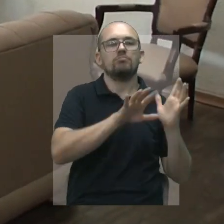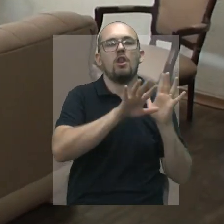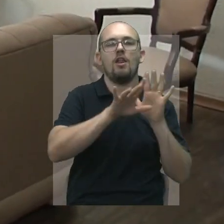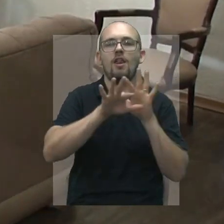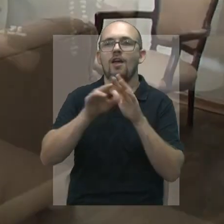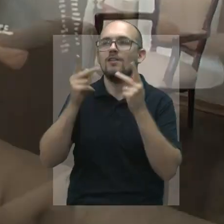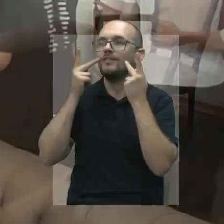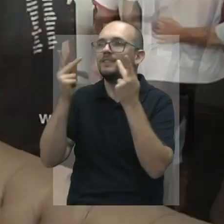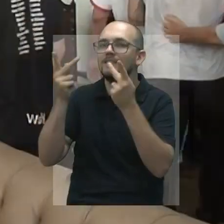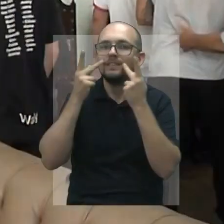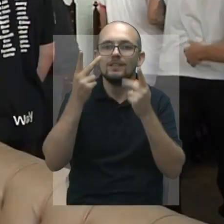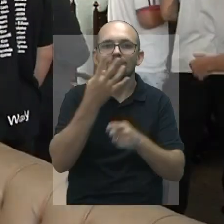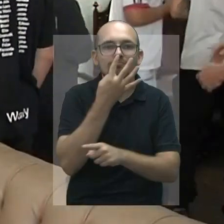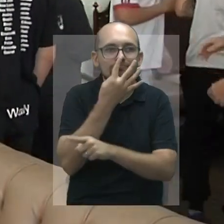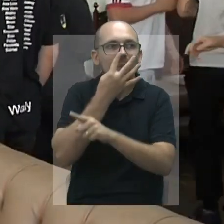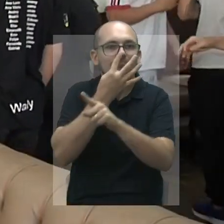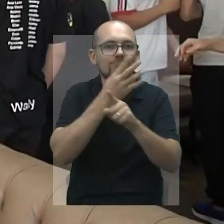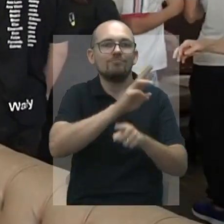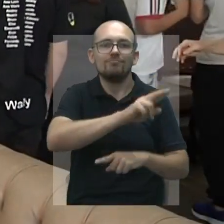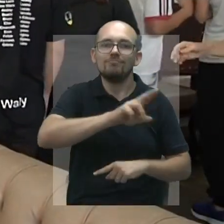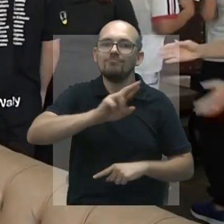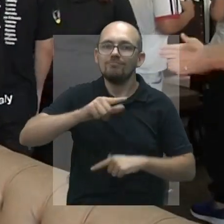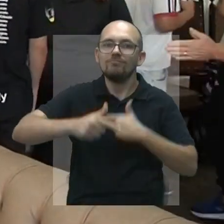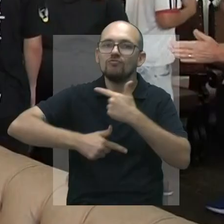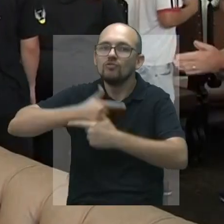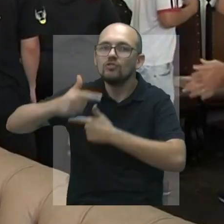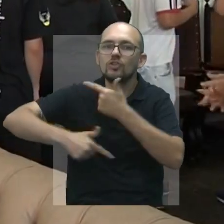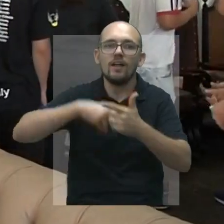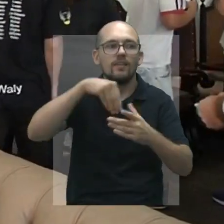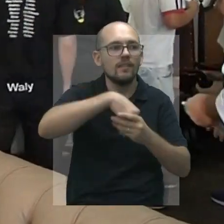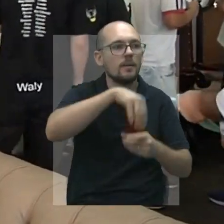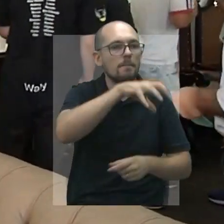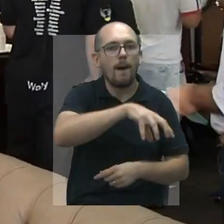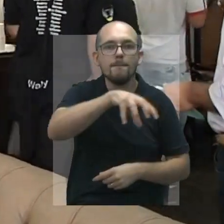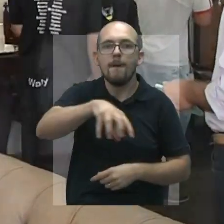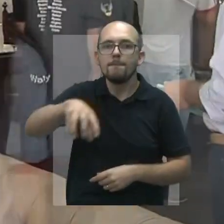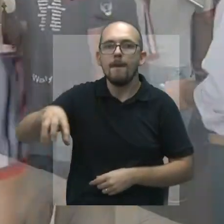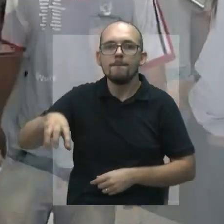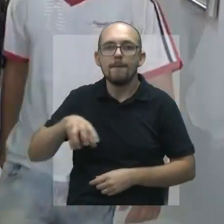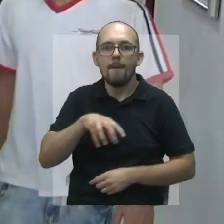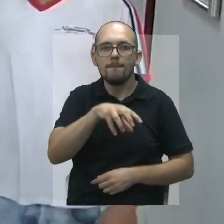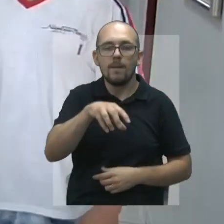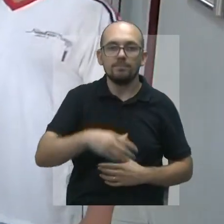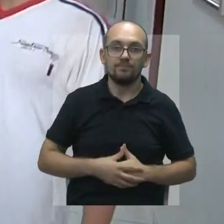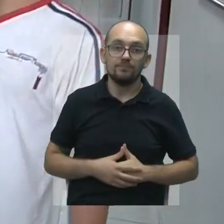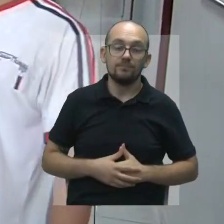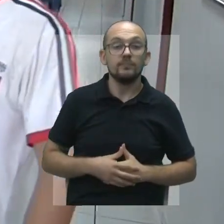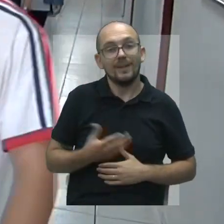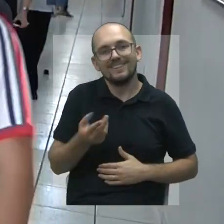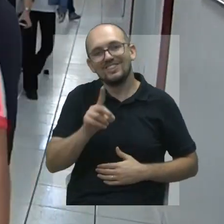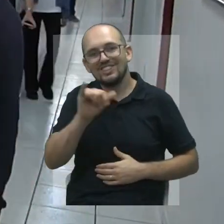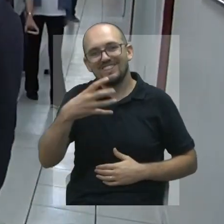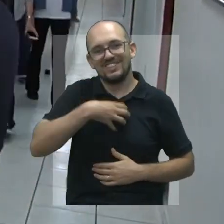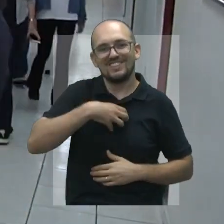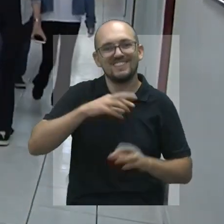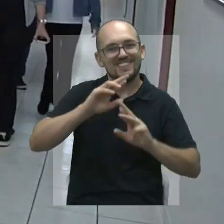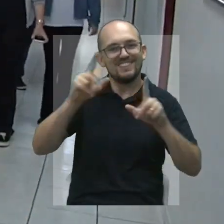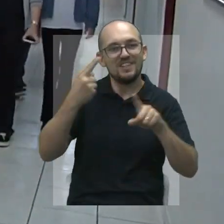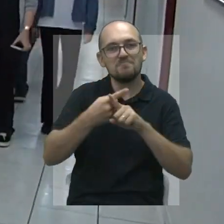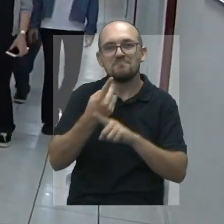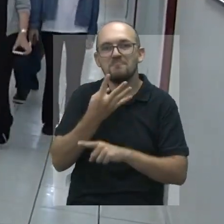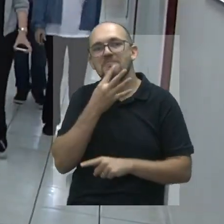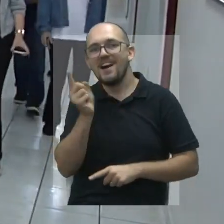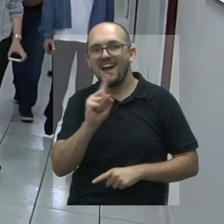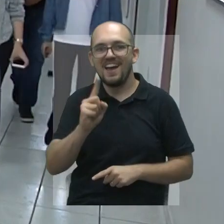Câmara para conhecer um pouco sobre o funcionamento de cada departamento. Um dia diferente para essa turma